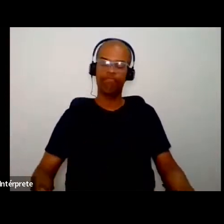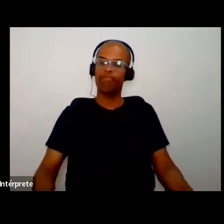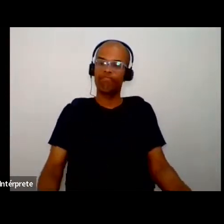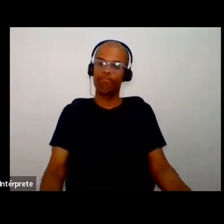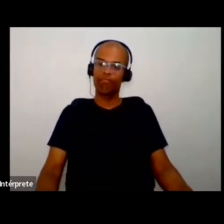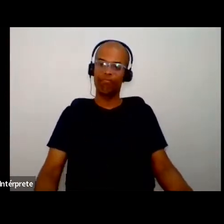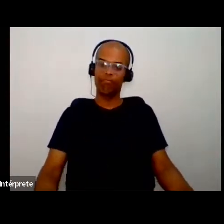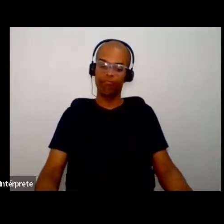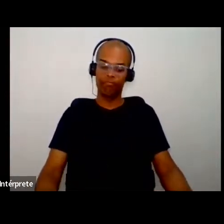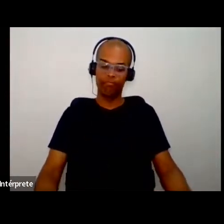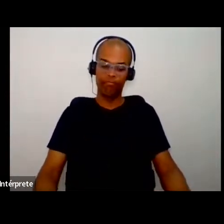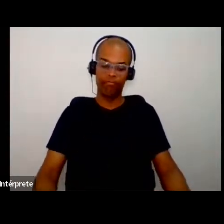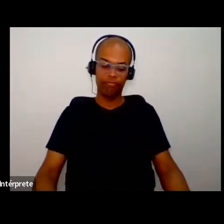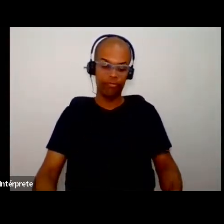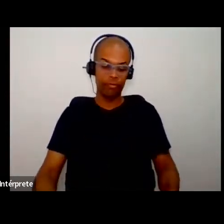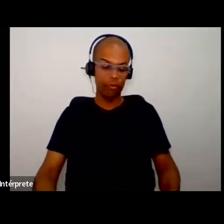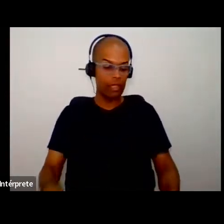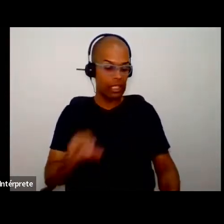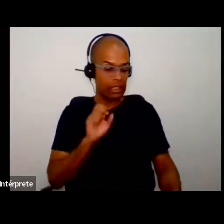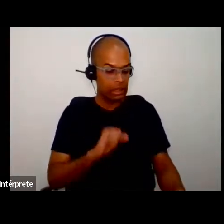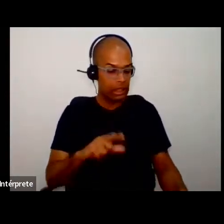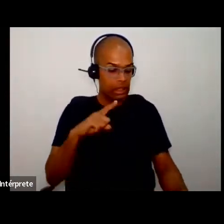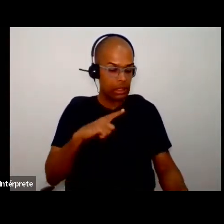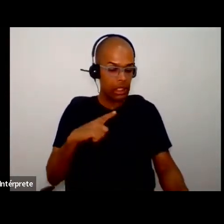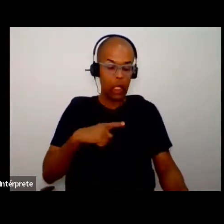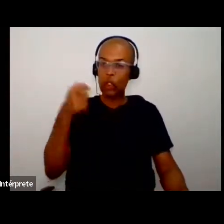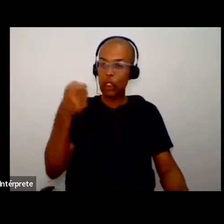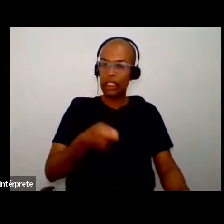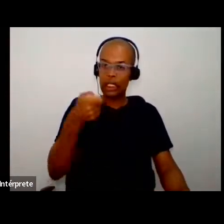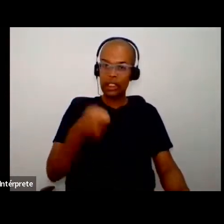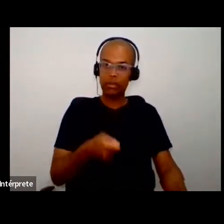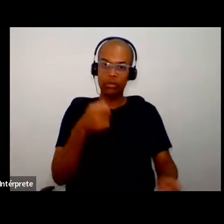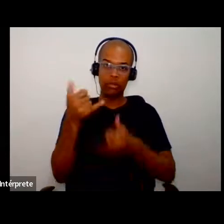tem autoritarismo, não tem a liberdade da brincadeira.